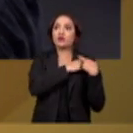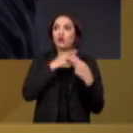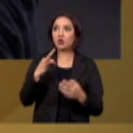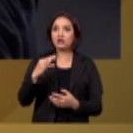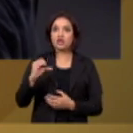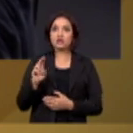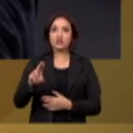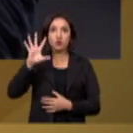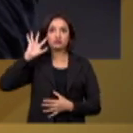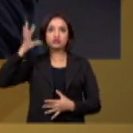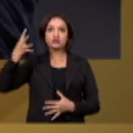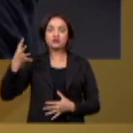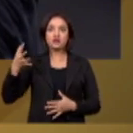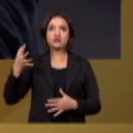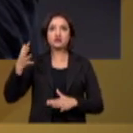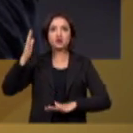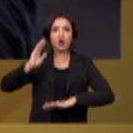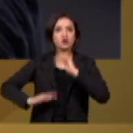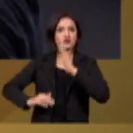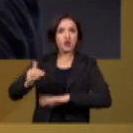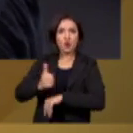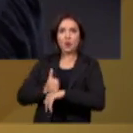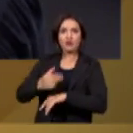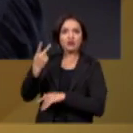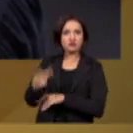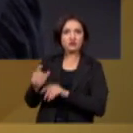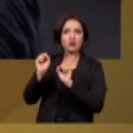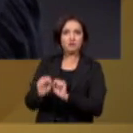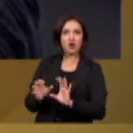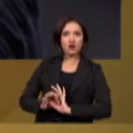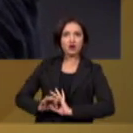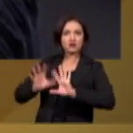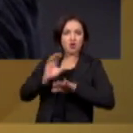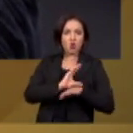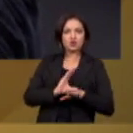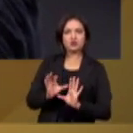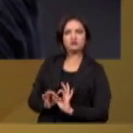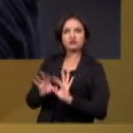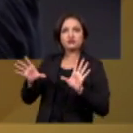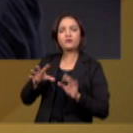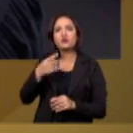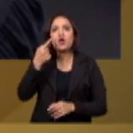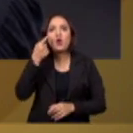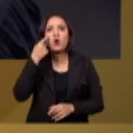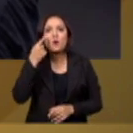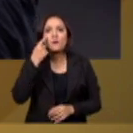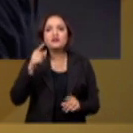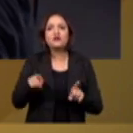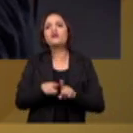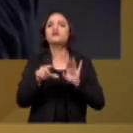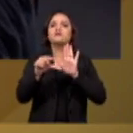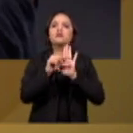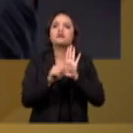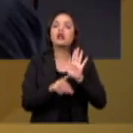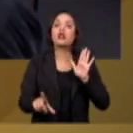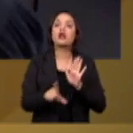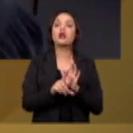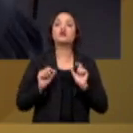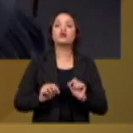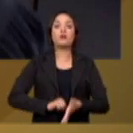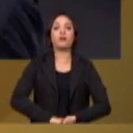de suas atribuições com soraes observância dos requisitos legais para a decretação da indisponibilidade de bens